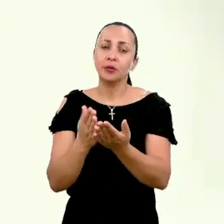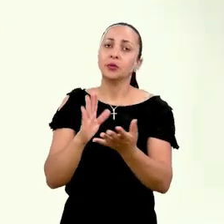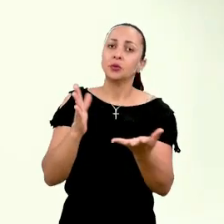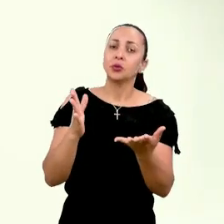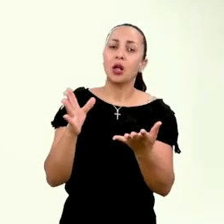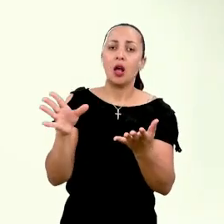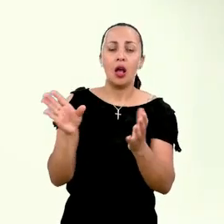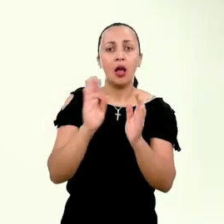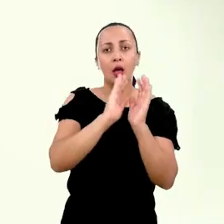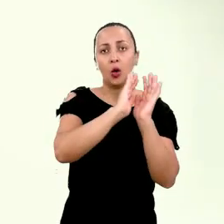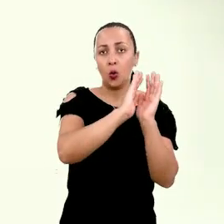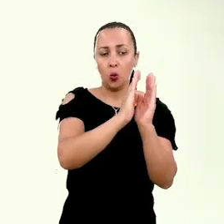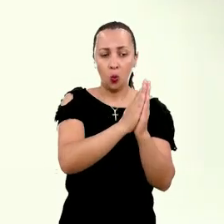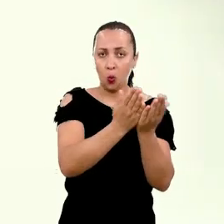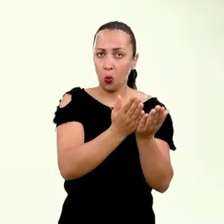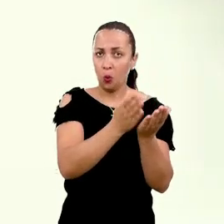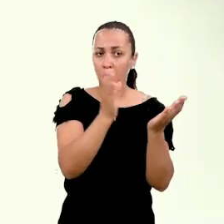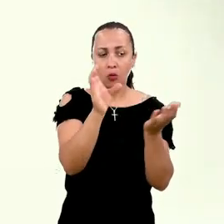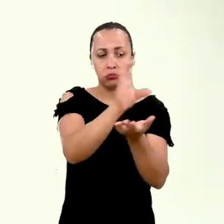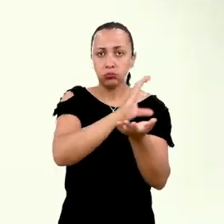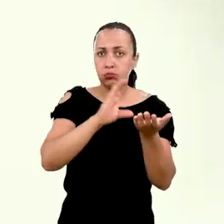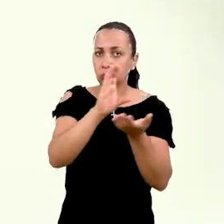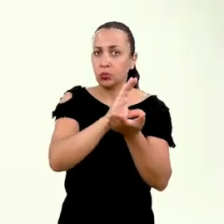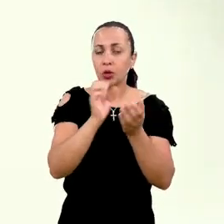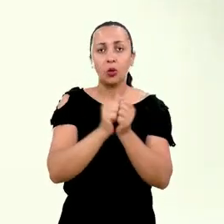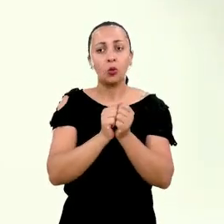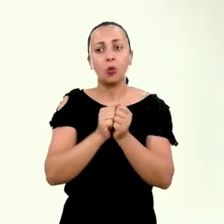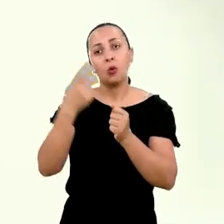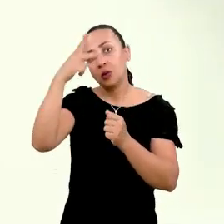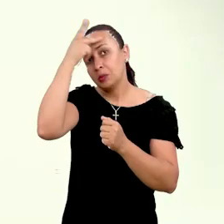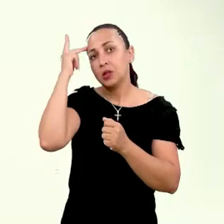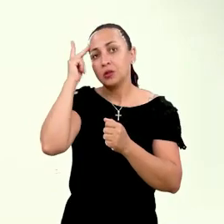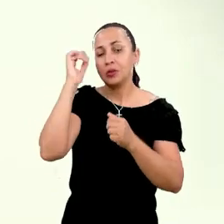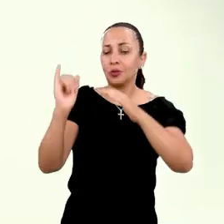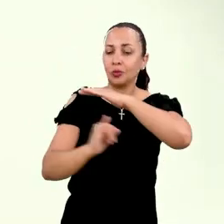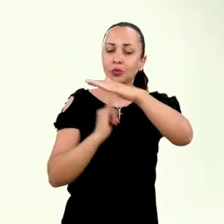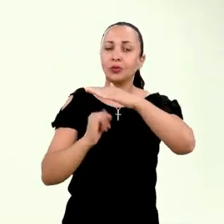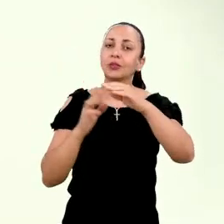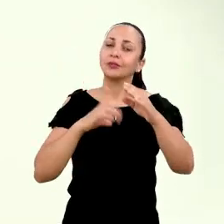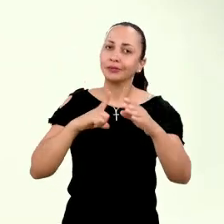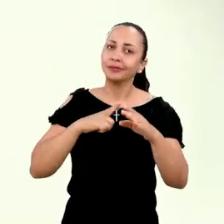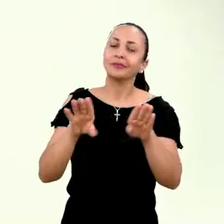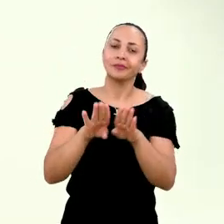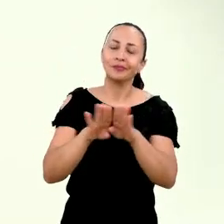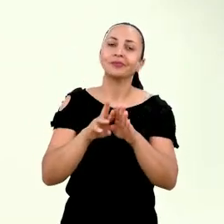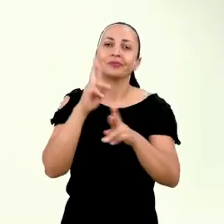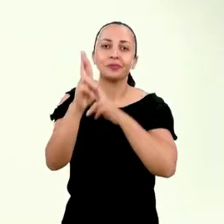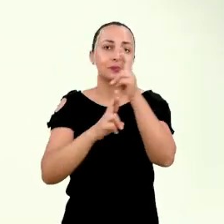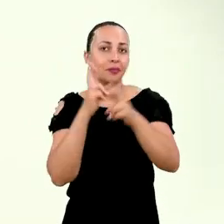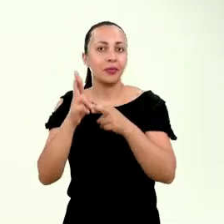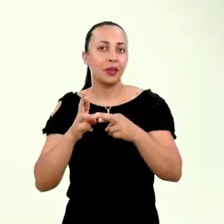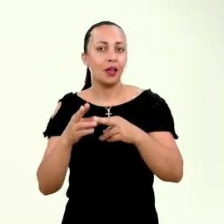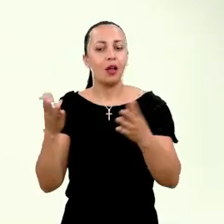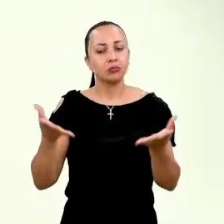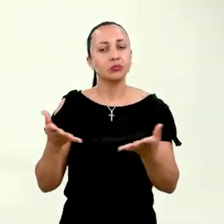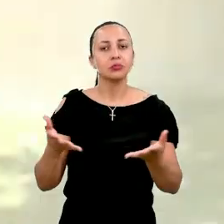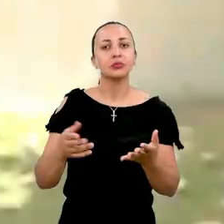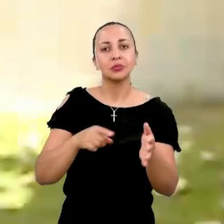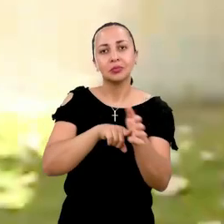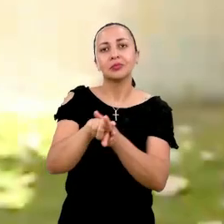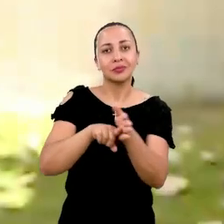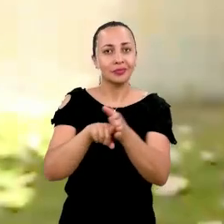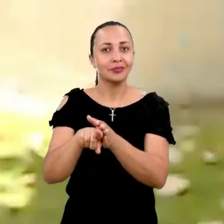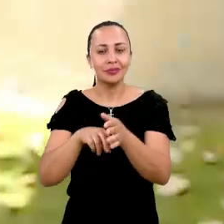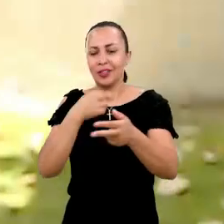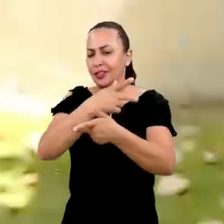né, em coletânea com outros membros da instituição. E nós mantemos, né, também uma relação muito ativa, né,